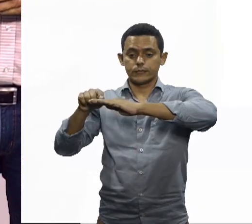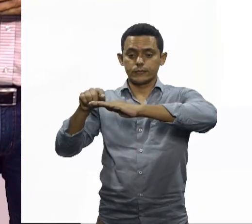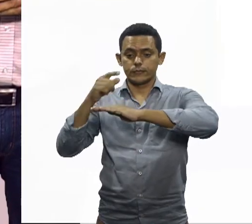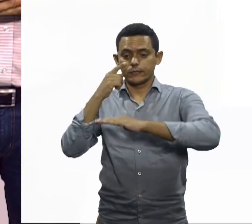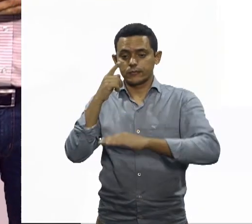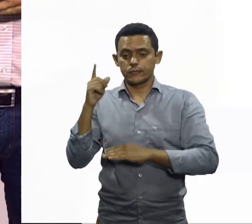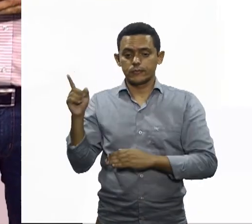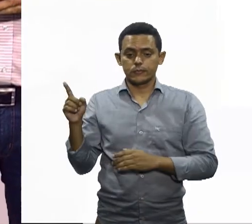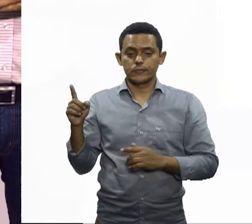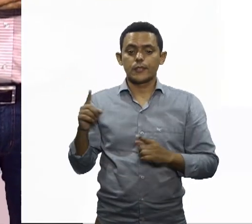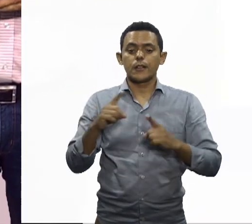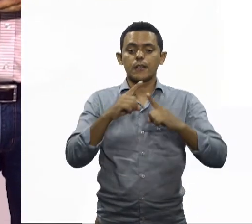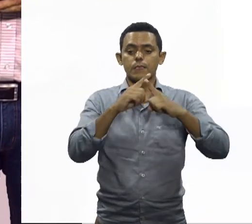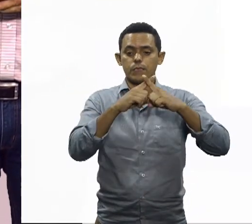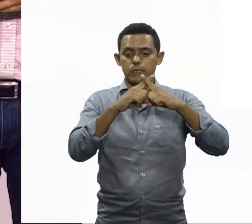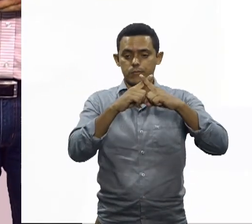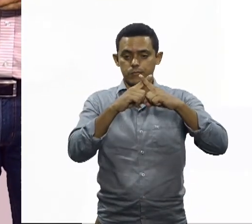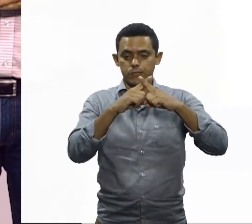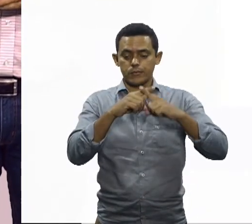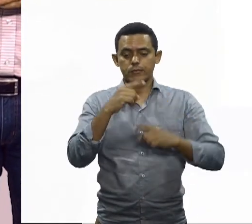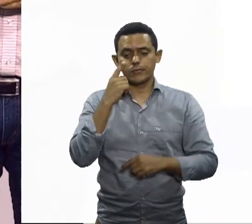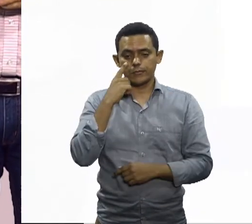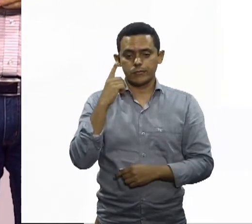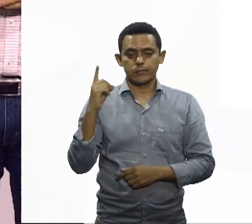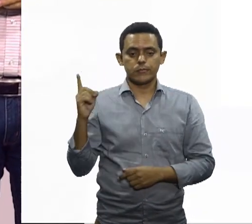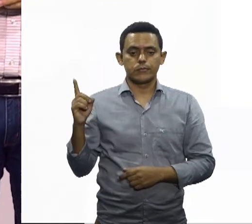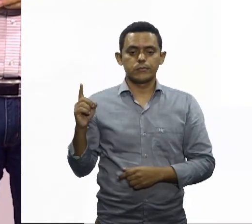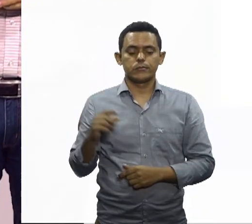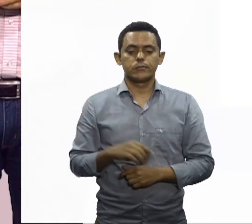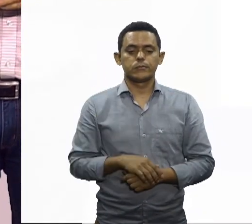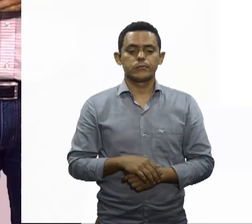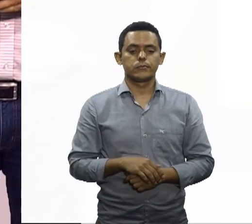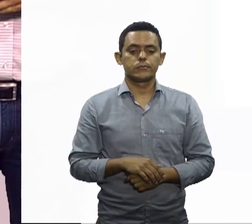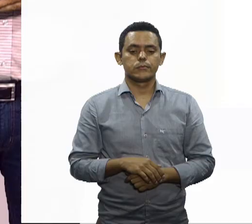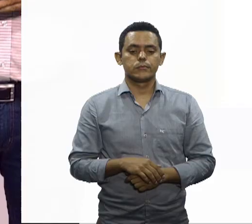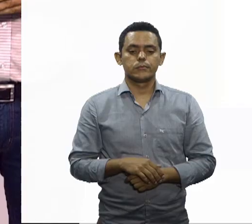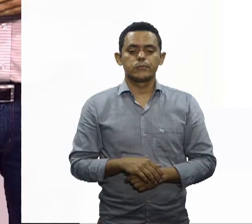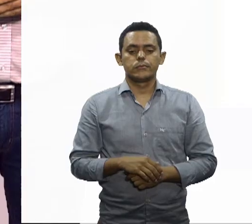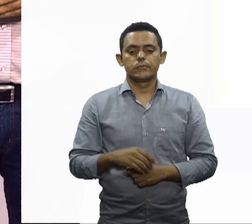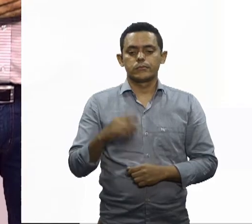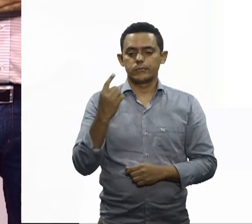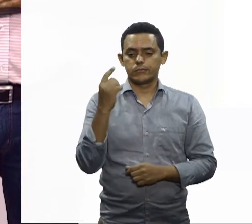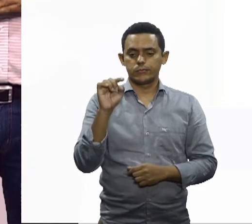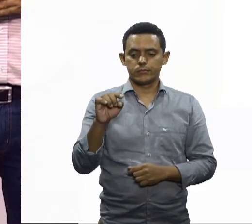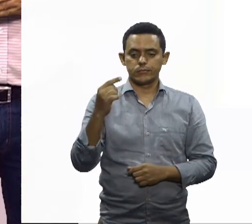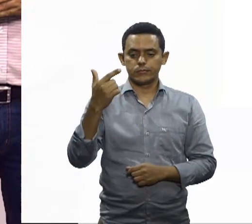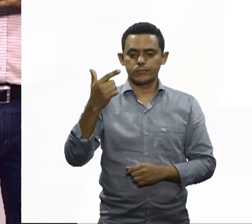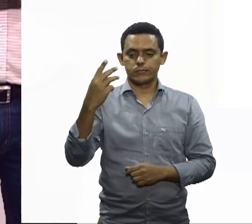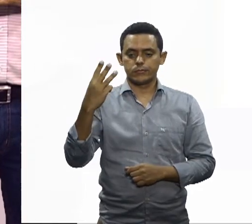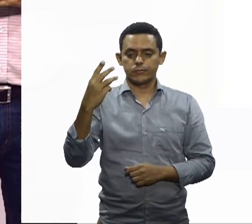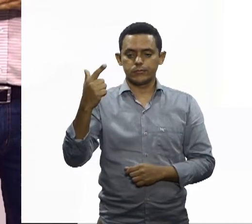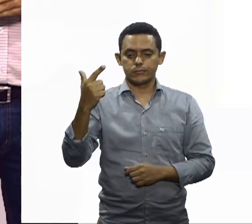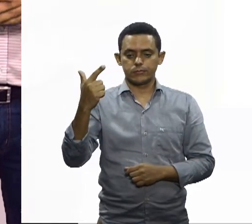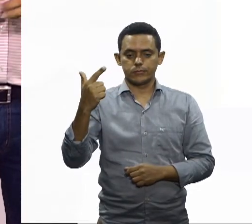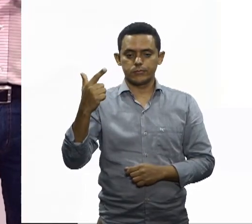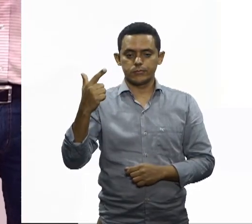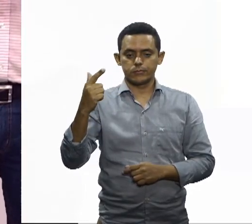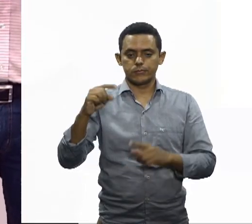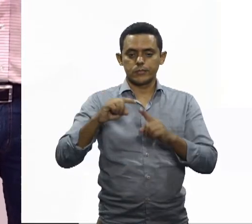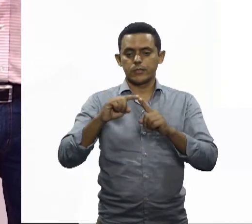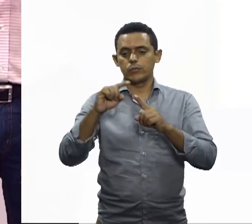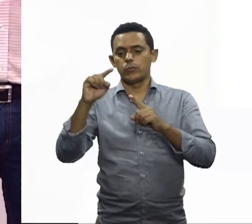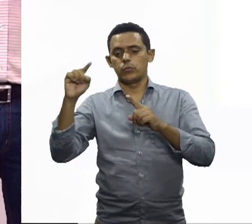devo multiplicar. Então, você pega 1.232 metros e multiplica por quanto? Olha só,